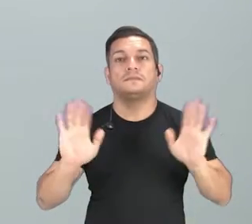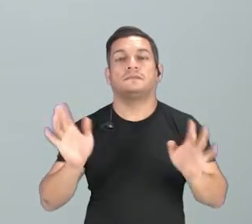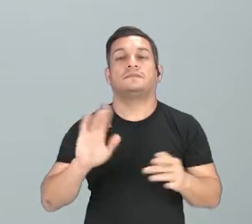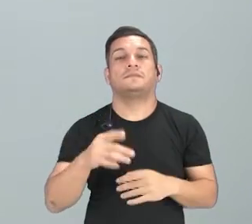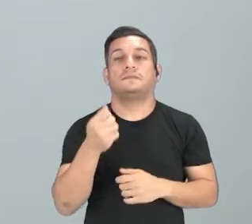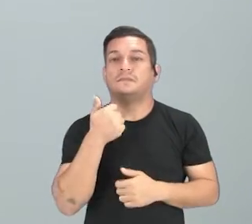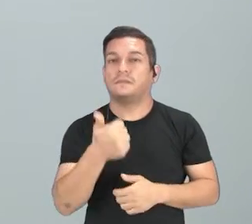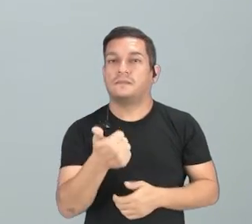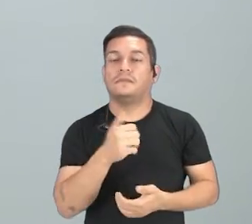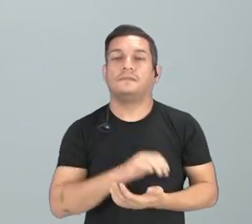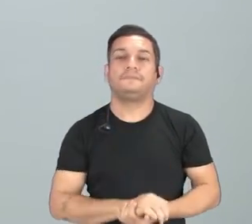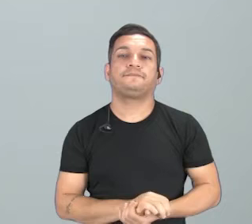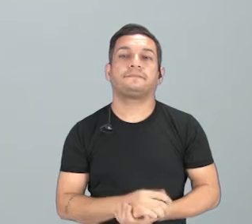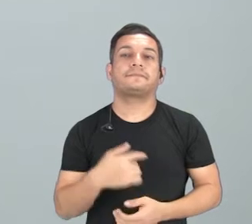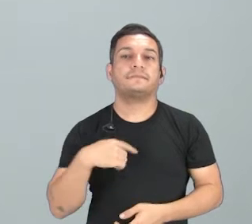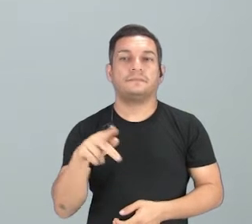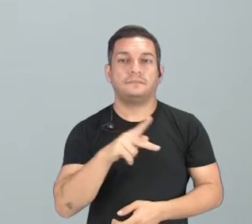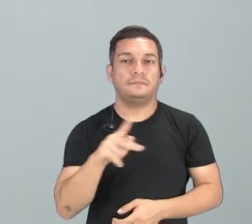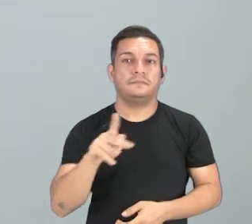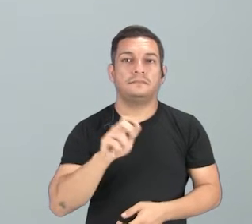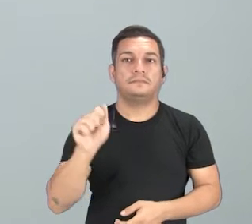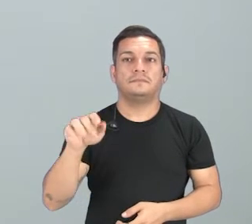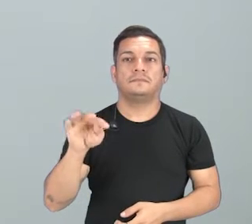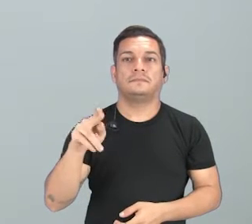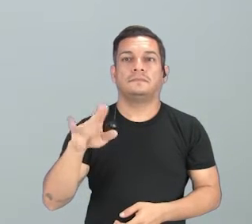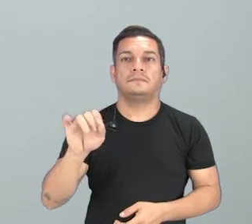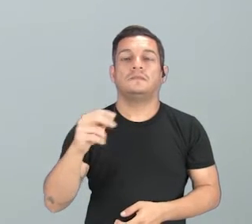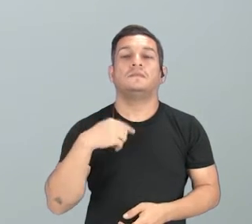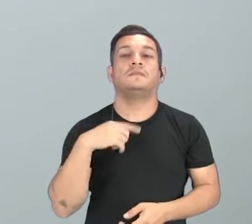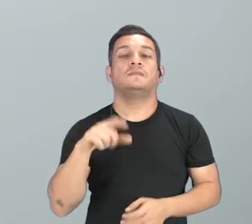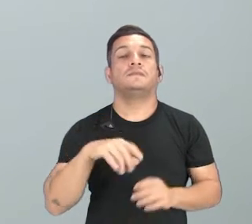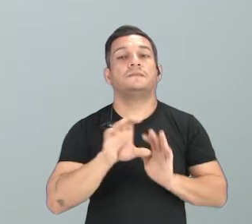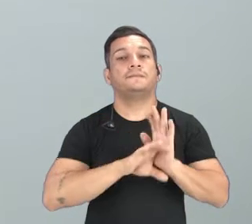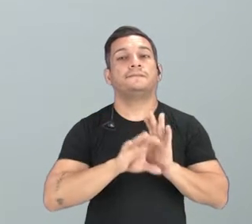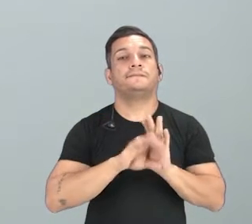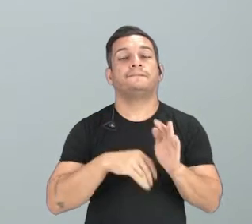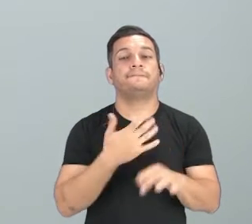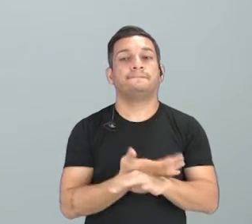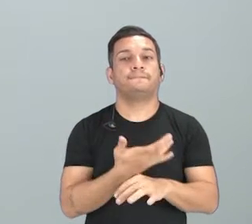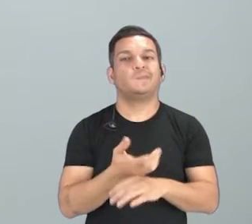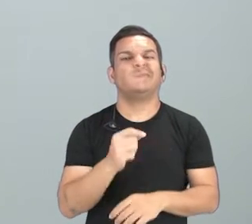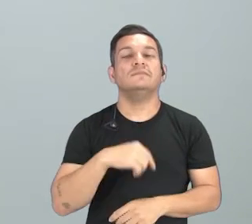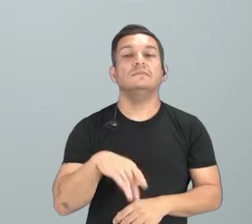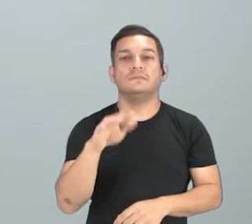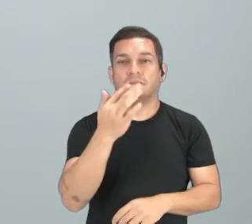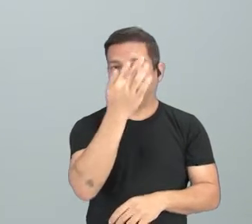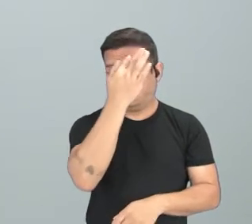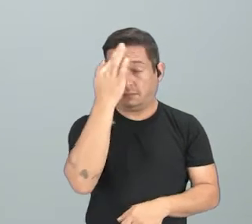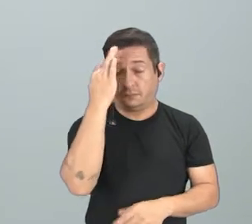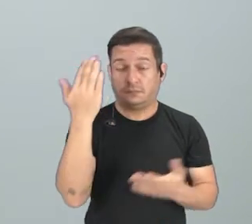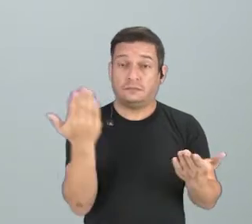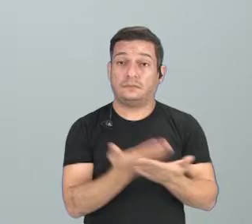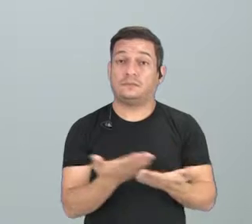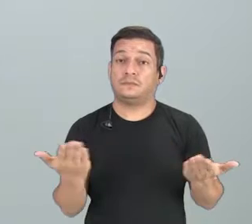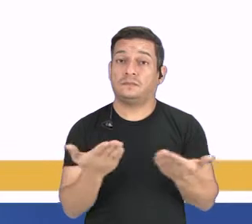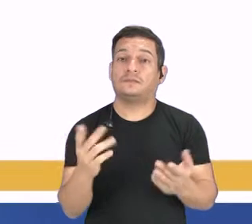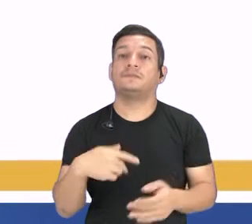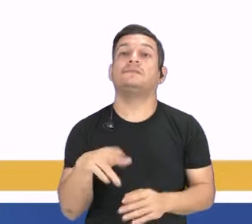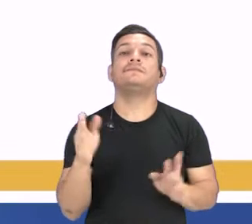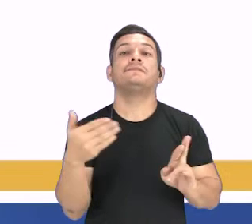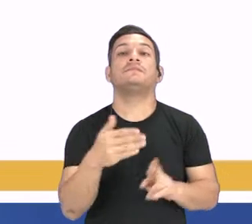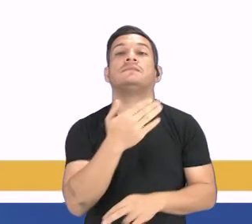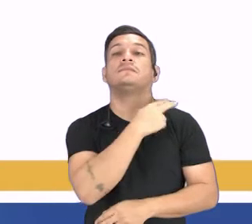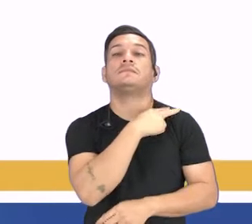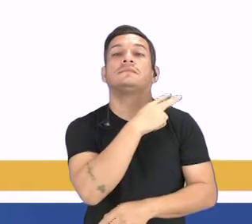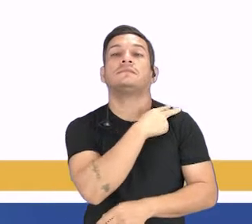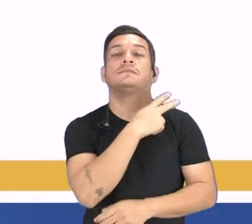Olá pessoal, tudo bom? Eu sou o professor Antônio, o nosso componente curricular é Filosofia. A nossa aula hoje é para o segundo ano,